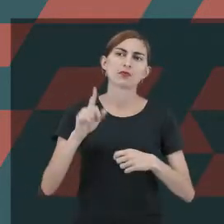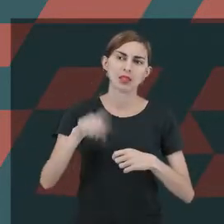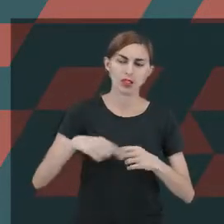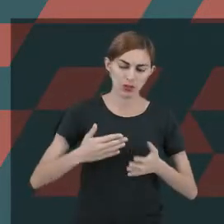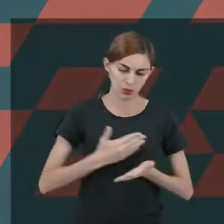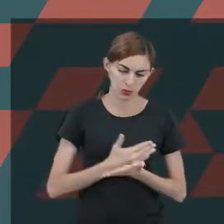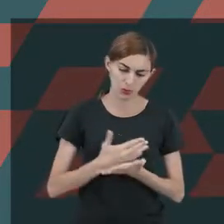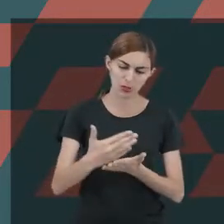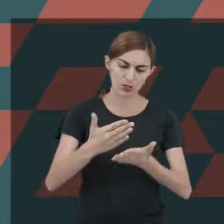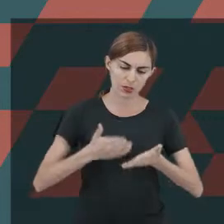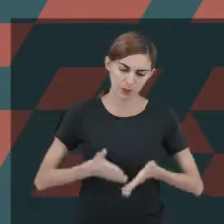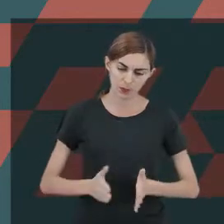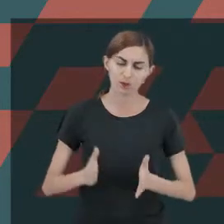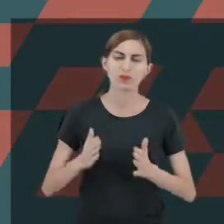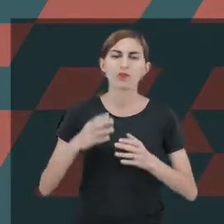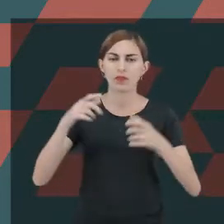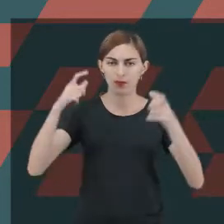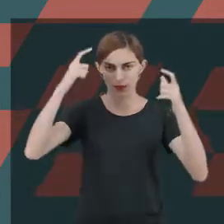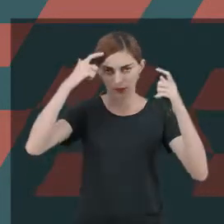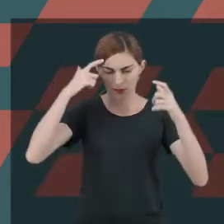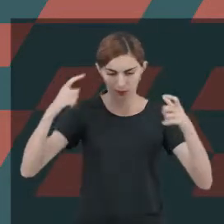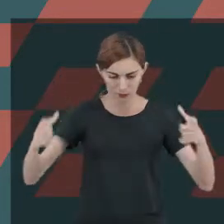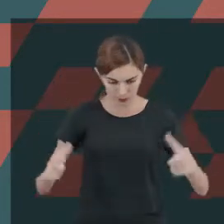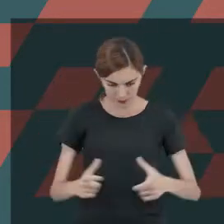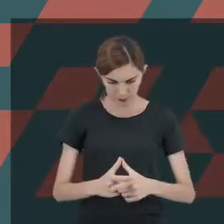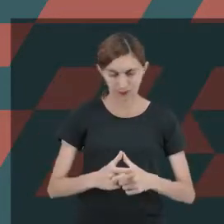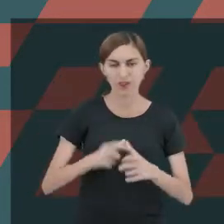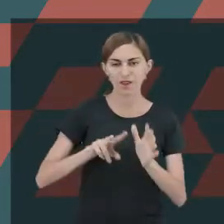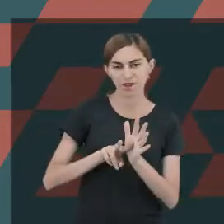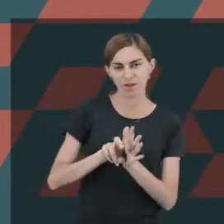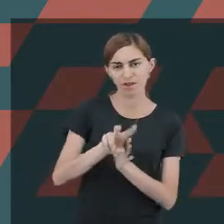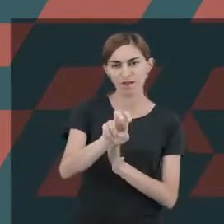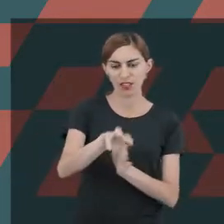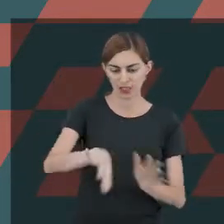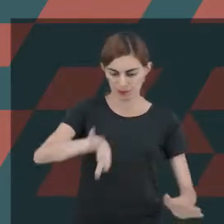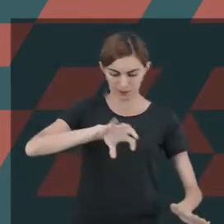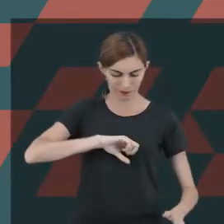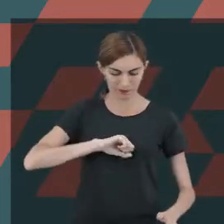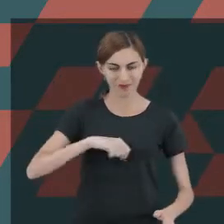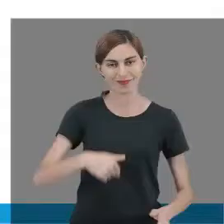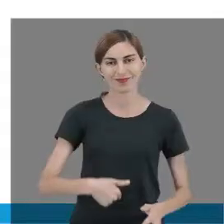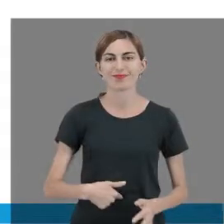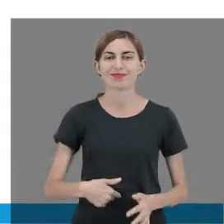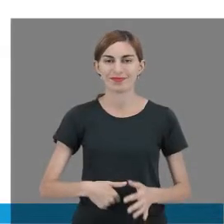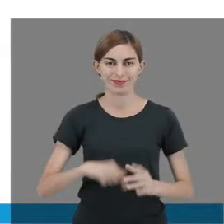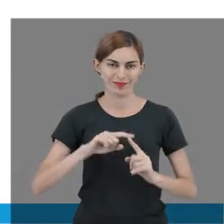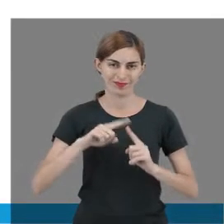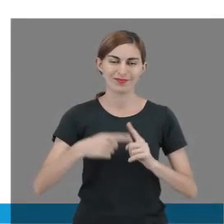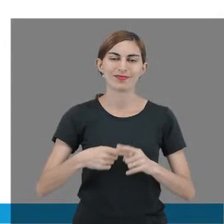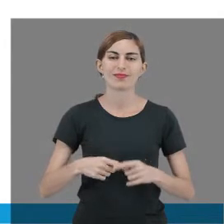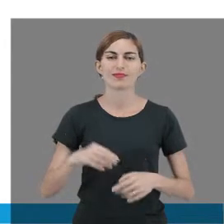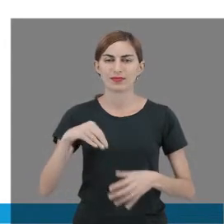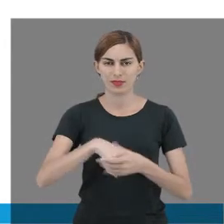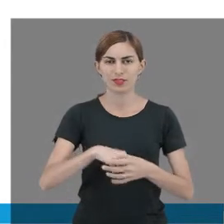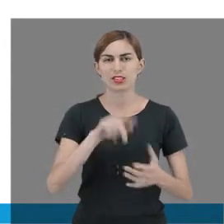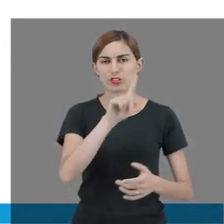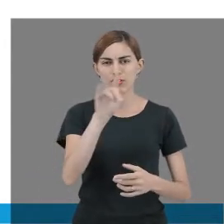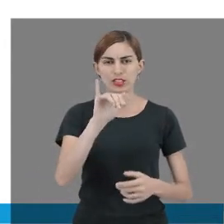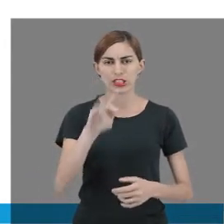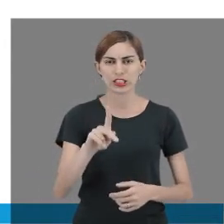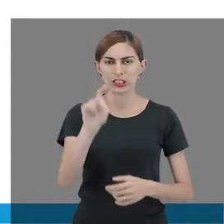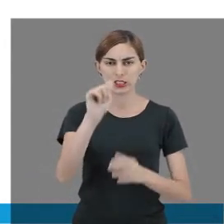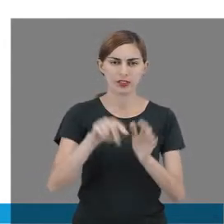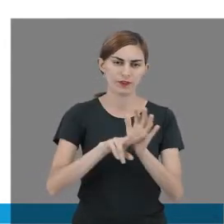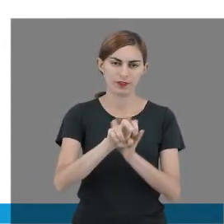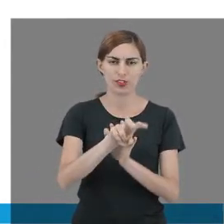fase inicial, da relação da microcefalia, né, com a infecção congênita, relacionado pelo vírus Zika vírus. Em 11 de novembro de